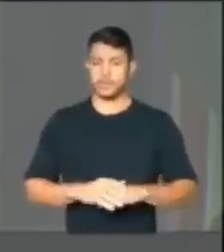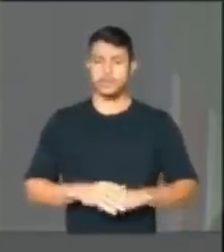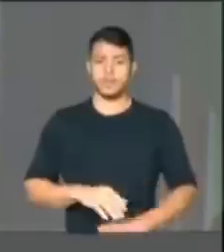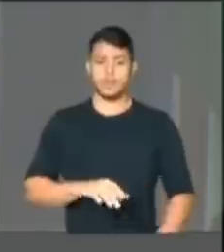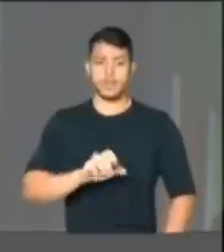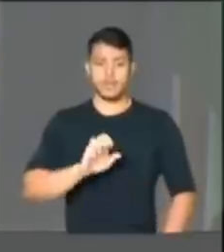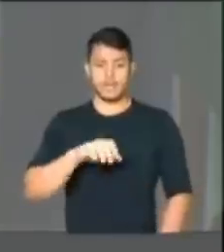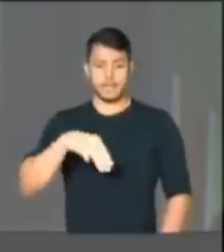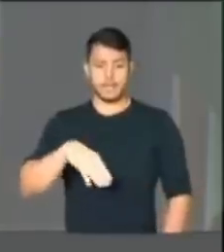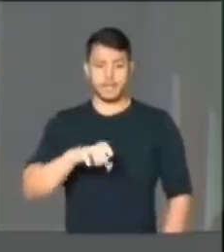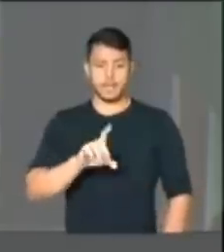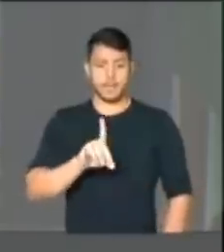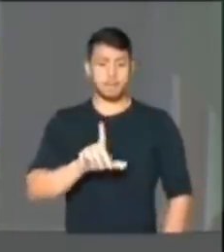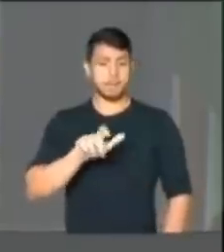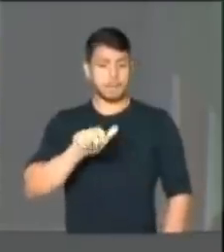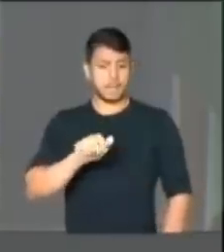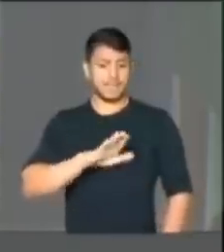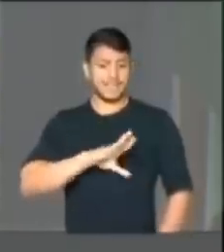e Família.